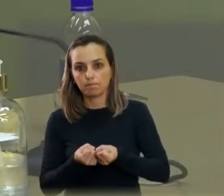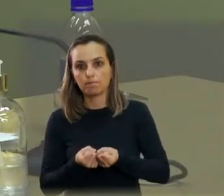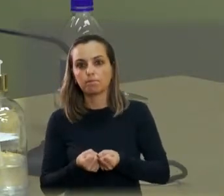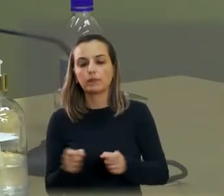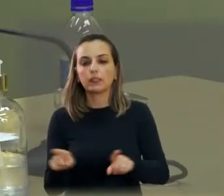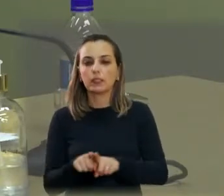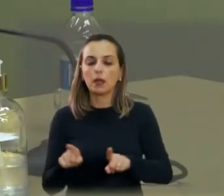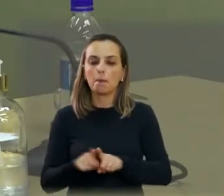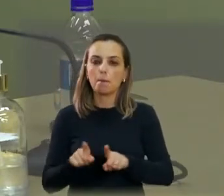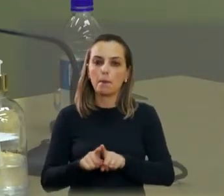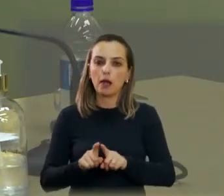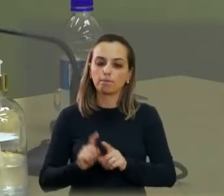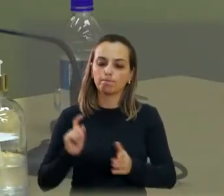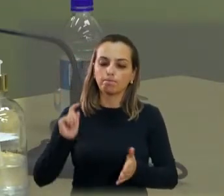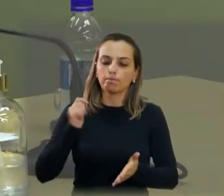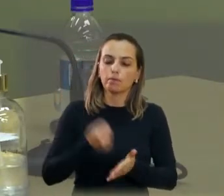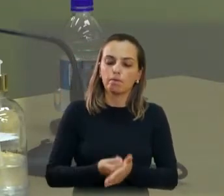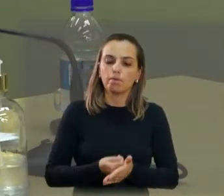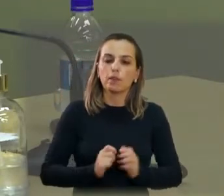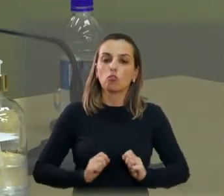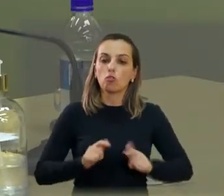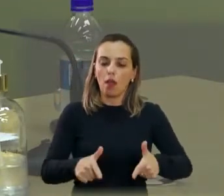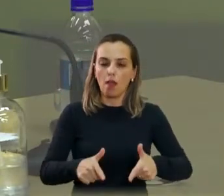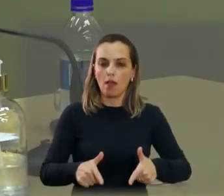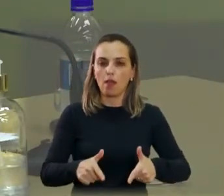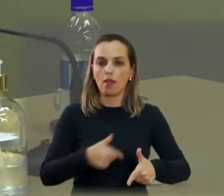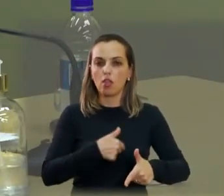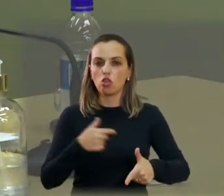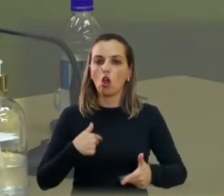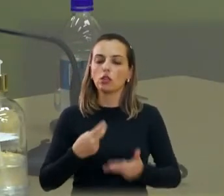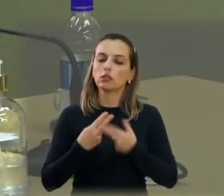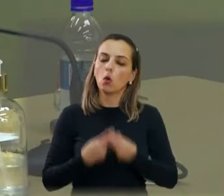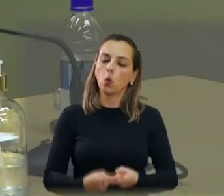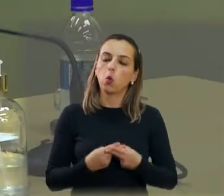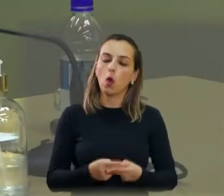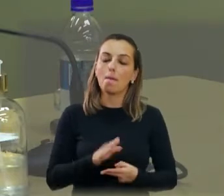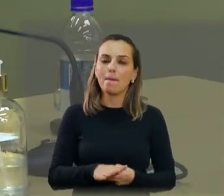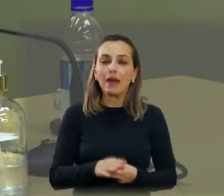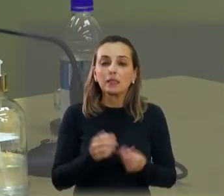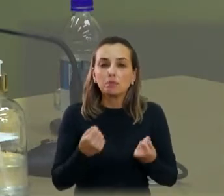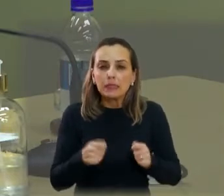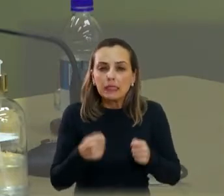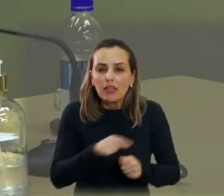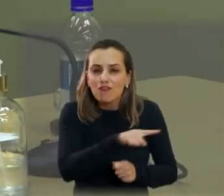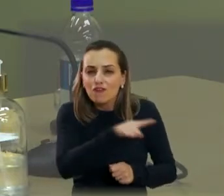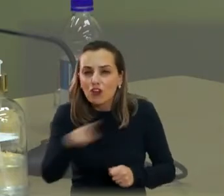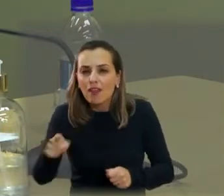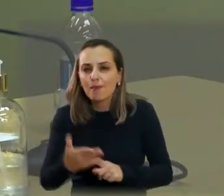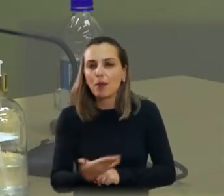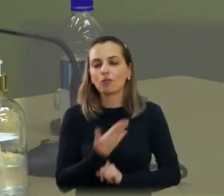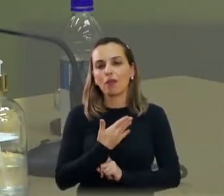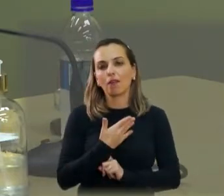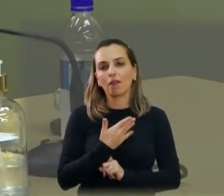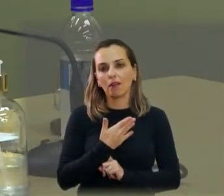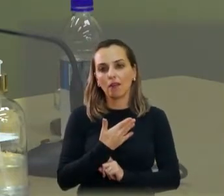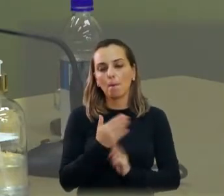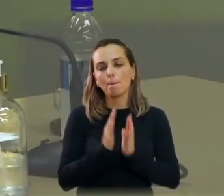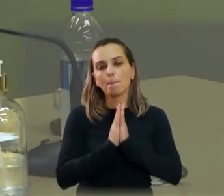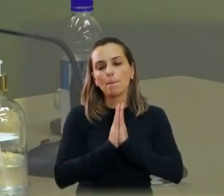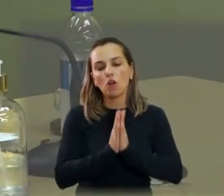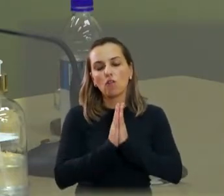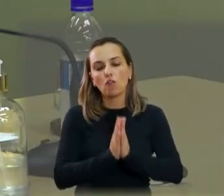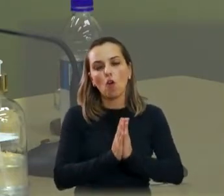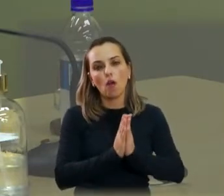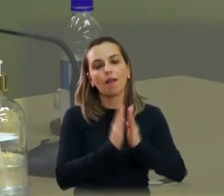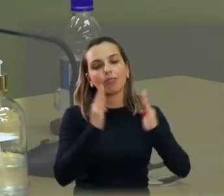nossa determinação, pode contar com a nossa resiliência, mas a gente precisa que vocês nos ajudem. E a forma de